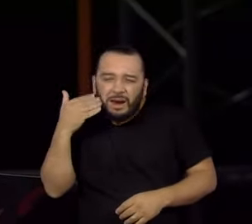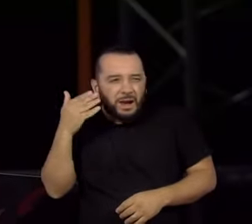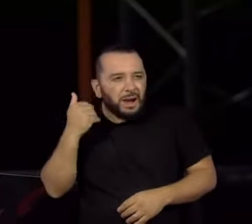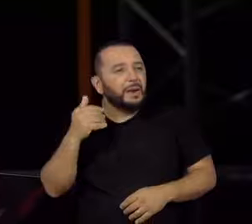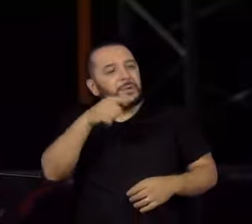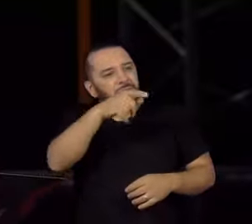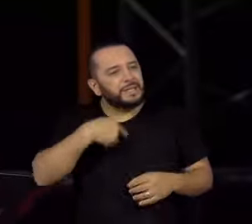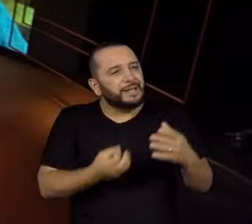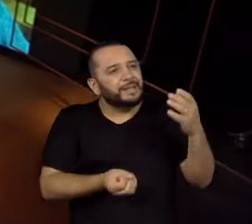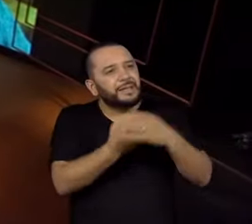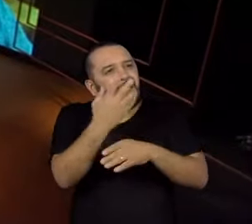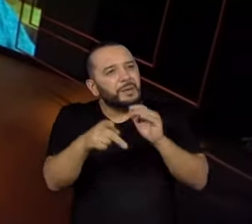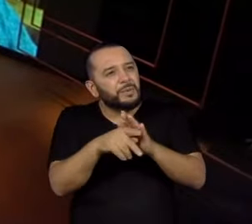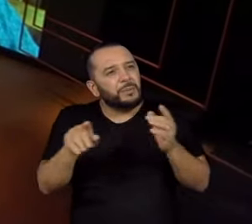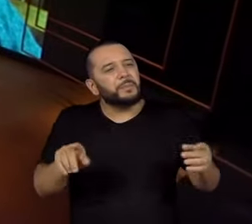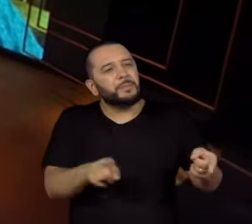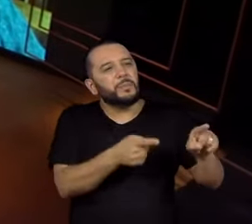dessa experiência toda.